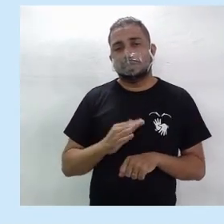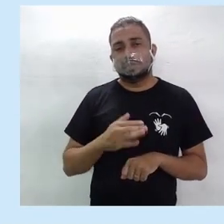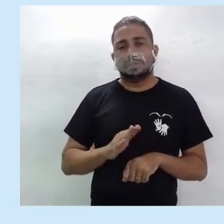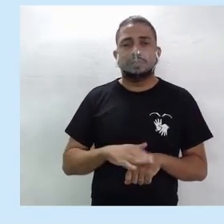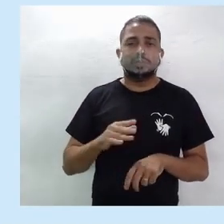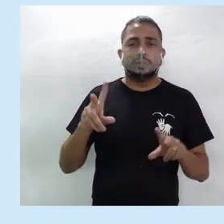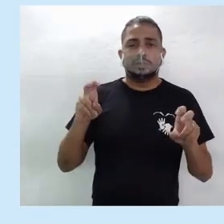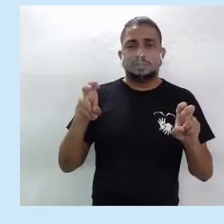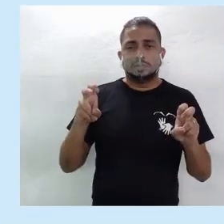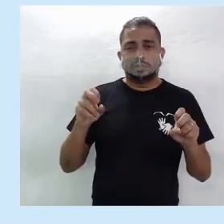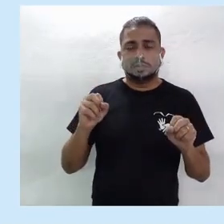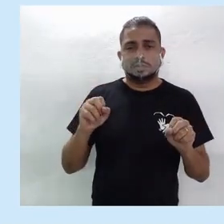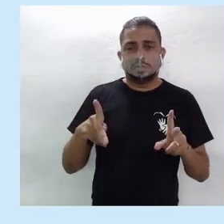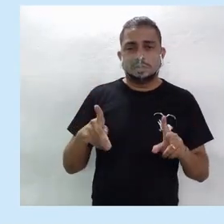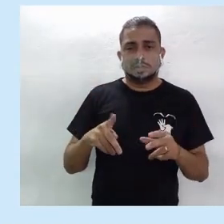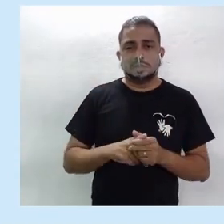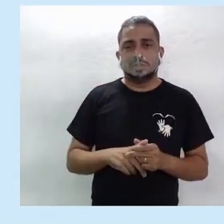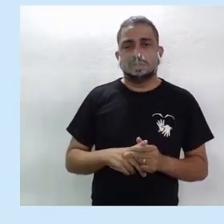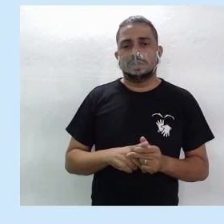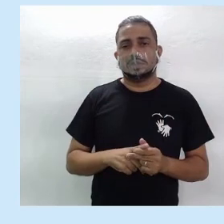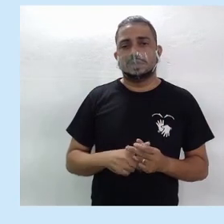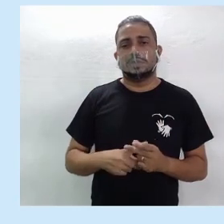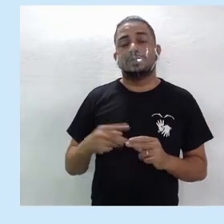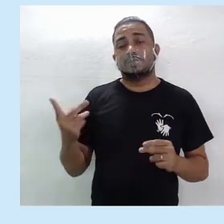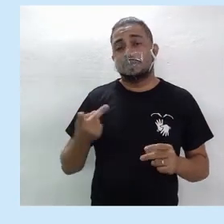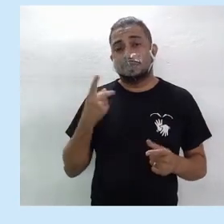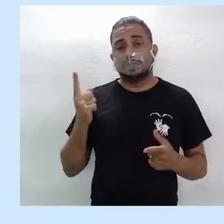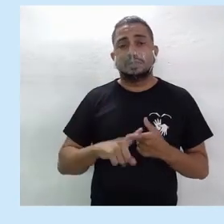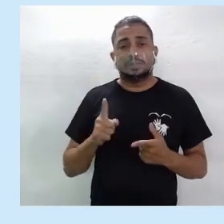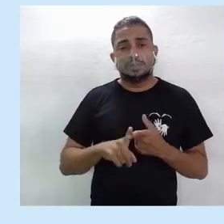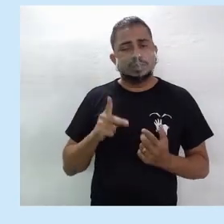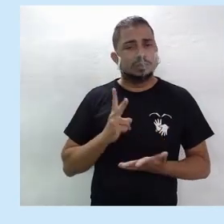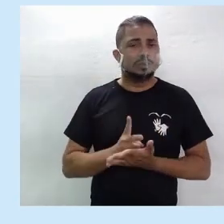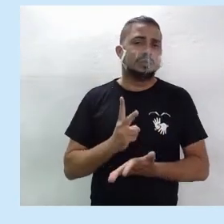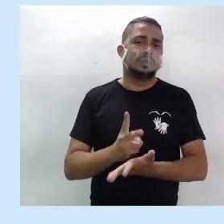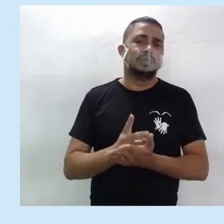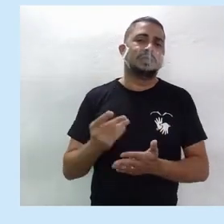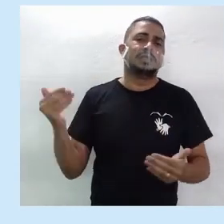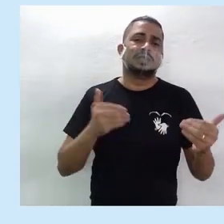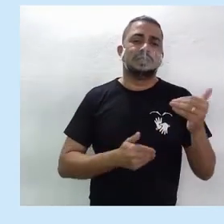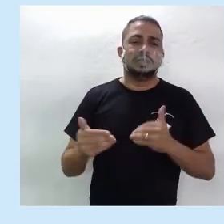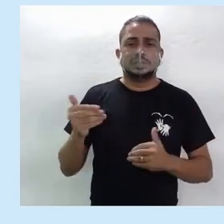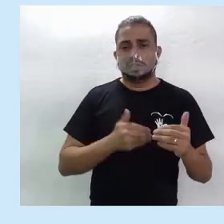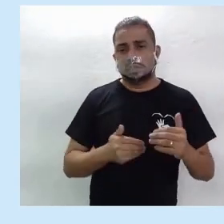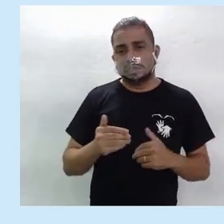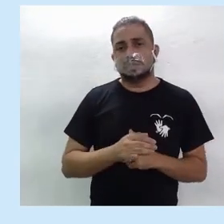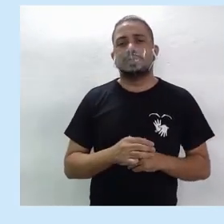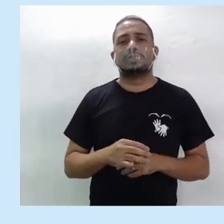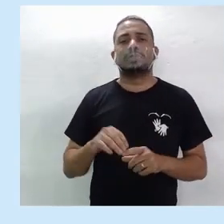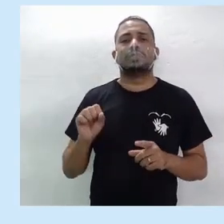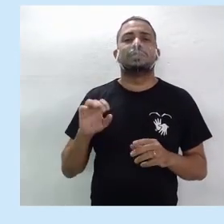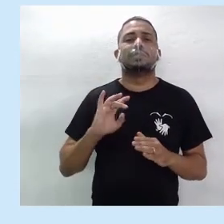assunto. Ok, oitavo ano. Dizer para vocês também que continuem acessando aqui nas redes